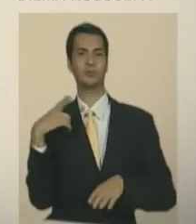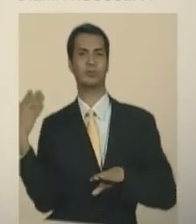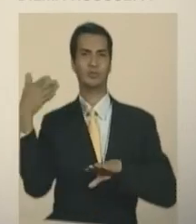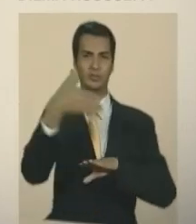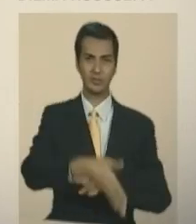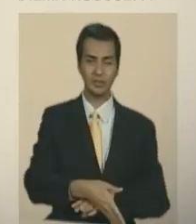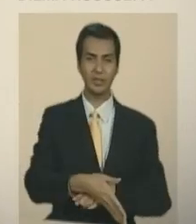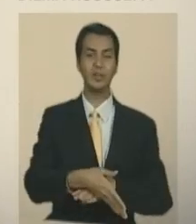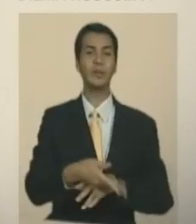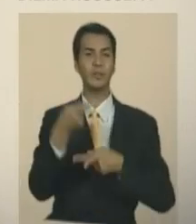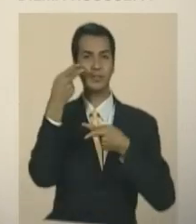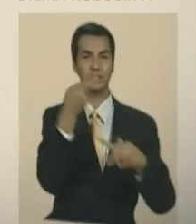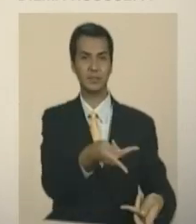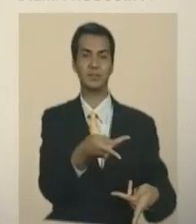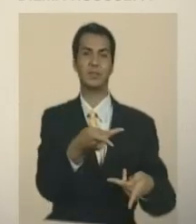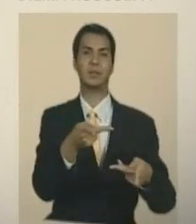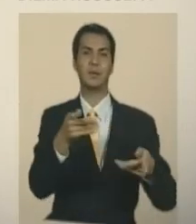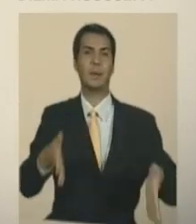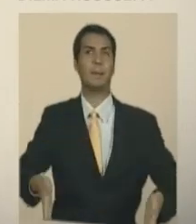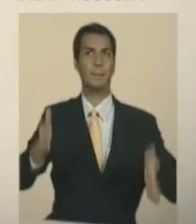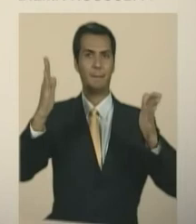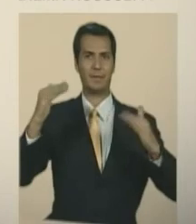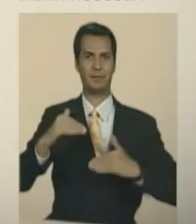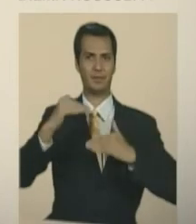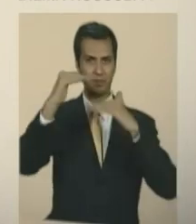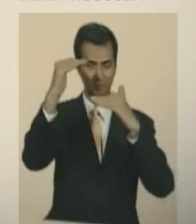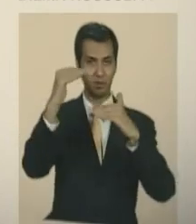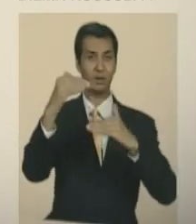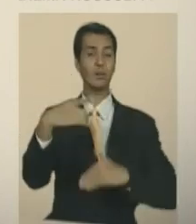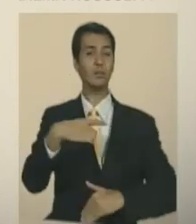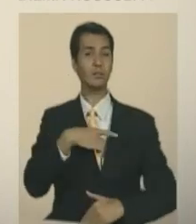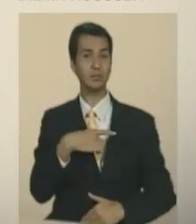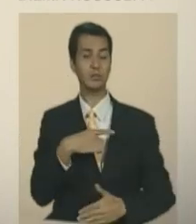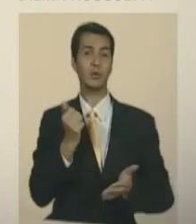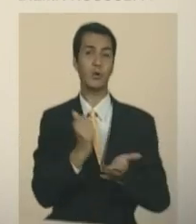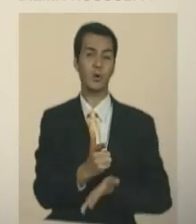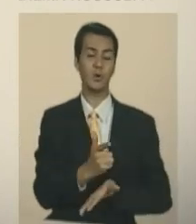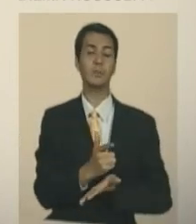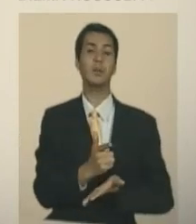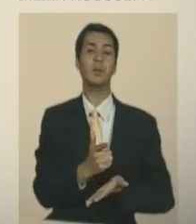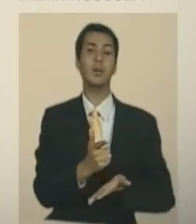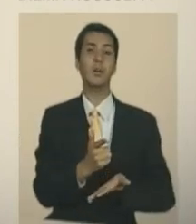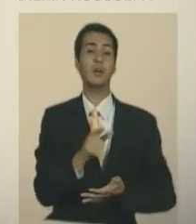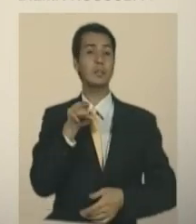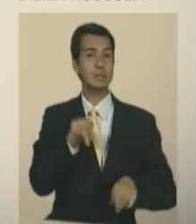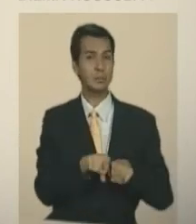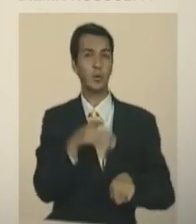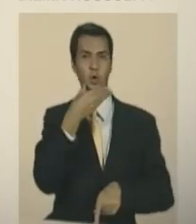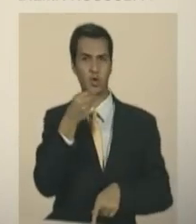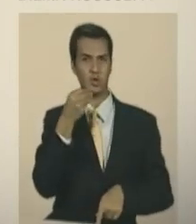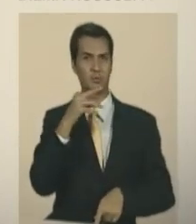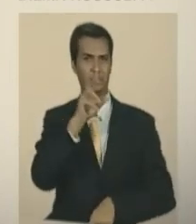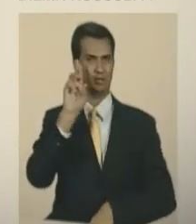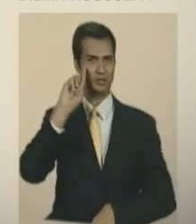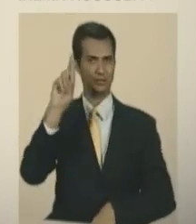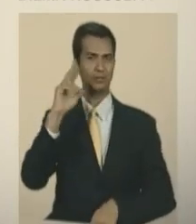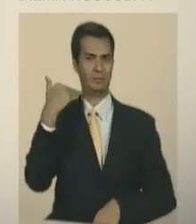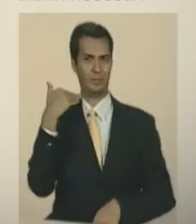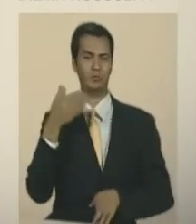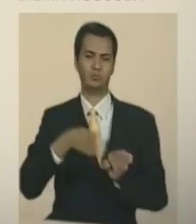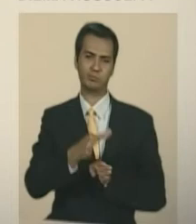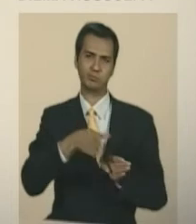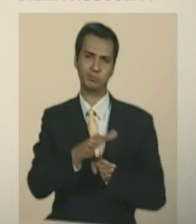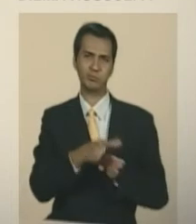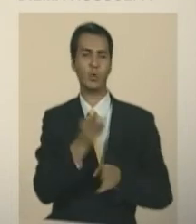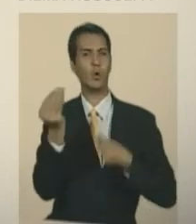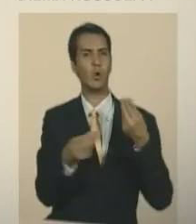Casa Minha Vida e deu a ela todas as orientações de que precisava para conseguir o empréstimo de 700reais e